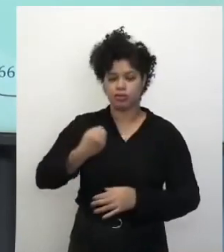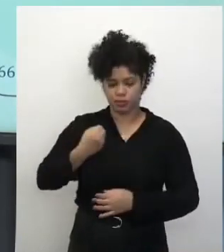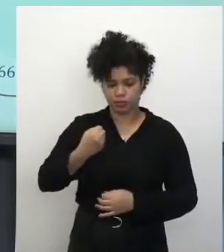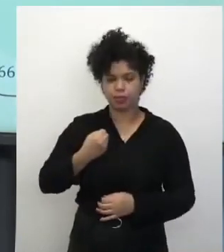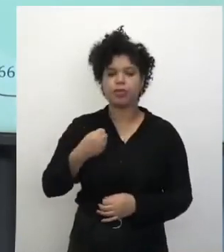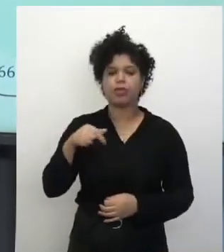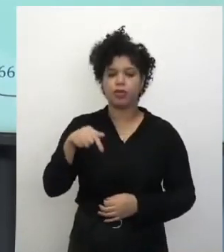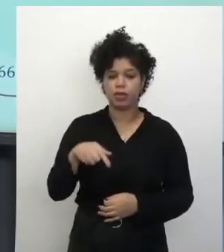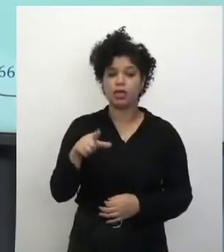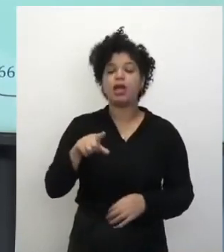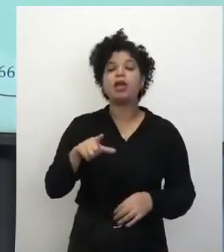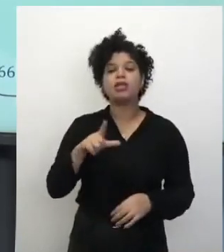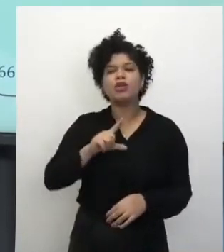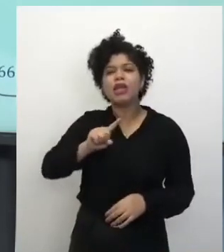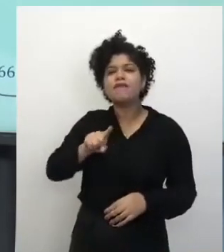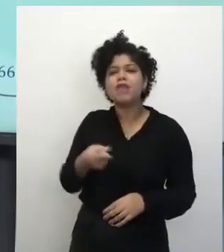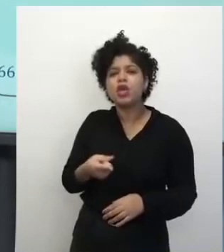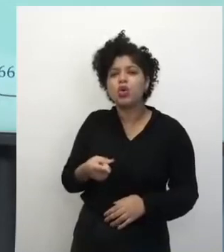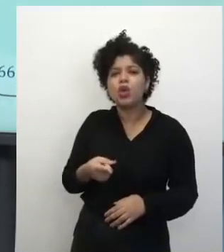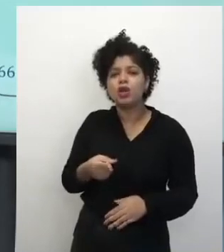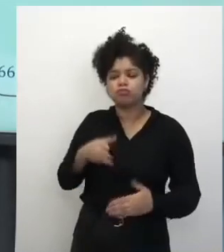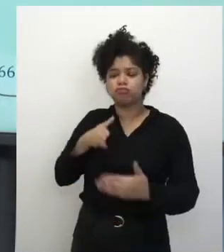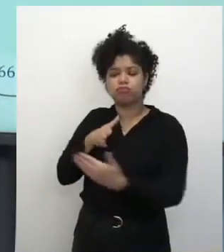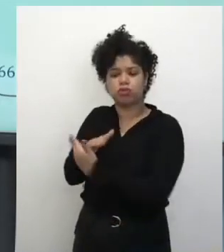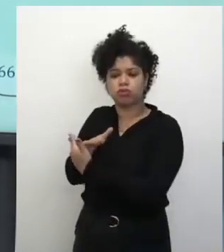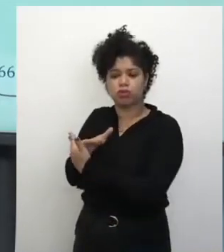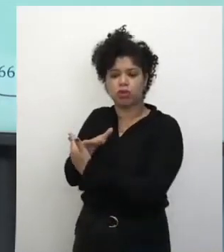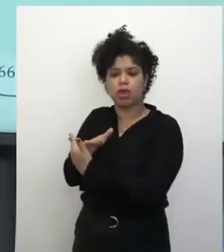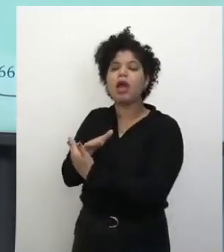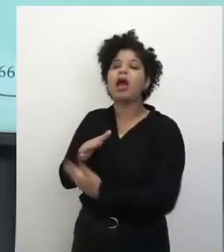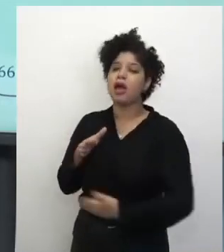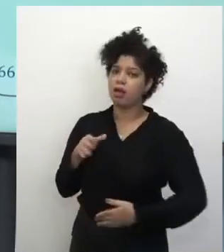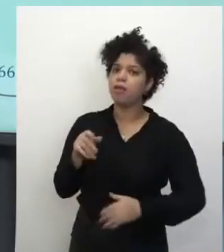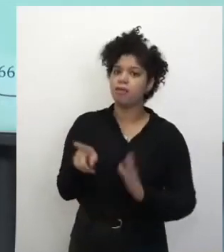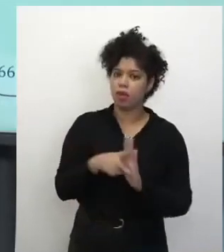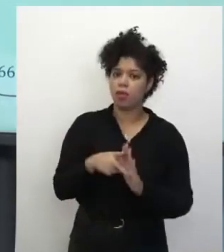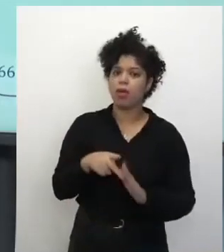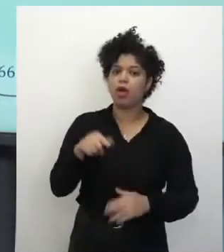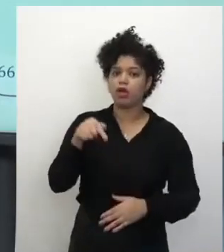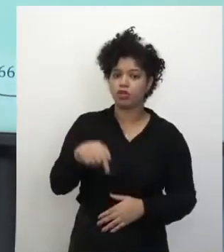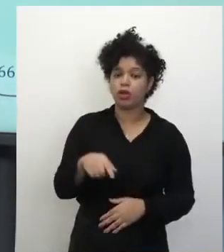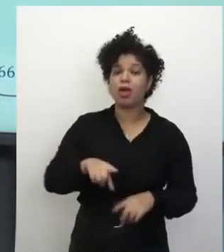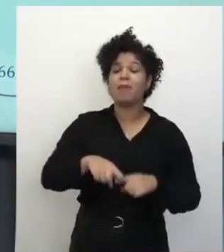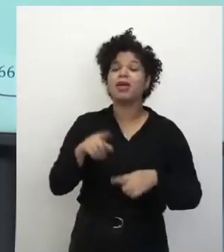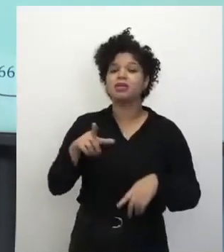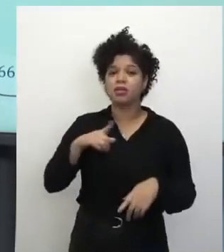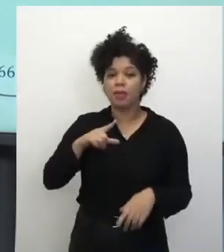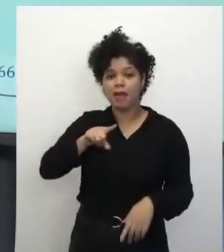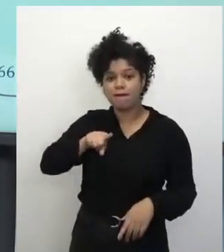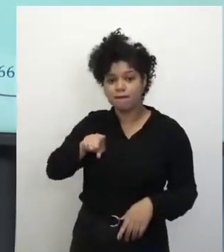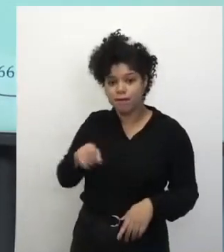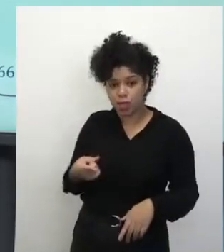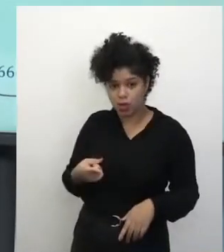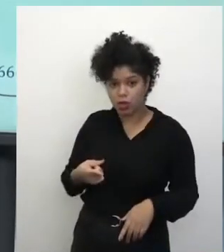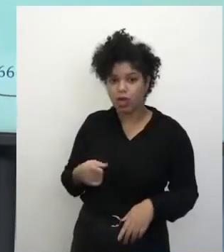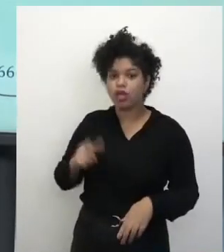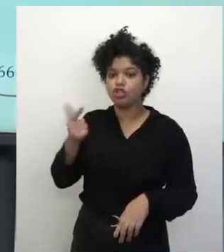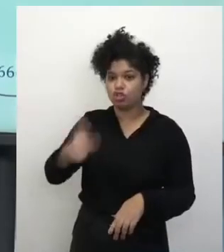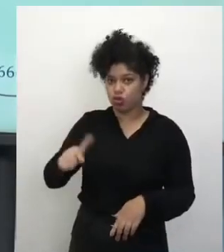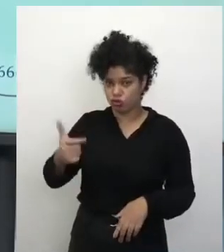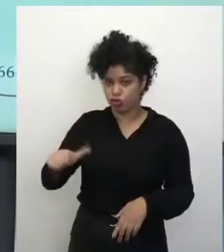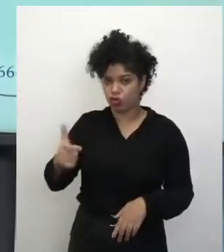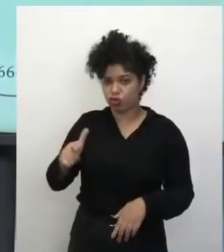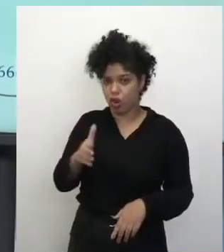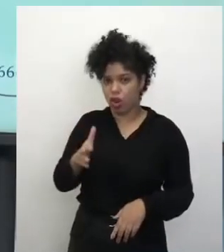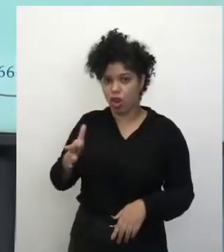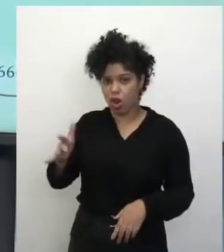olhou para ele, ele tem vírgula, mas ele parou ali, ele é finito, ele é um racional. E ele tem vírgula, infinito, mas tem alguém repetindo, ele é